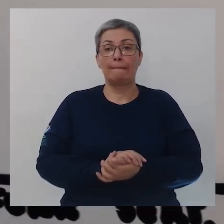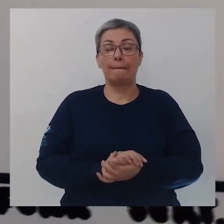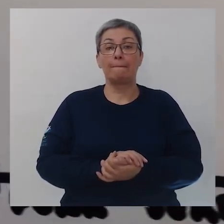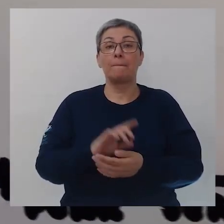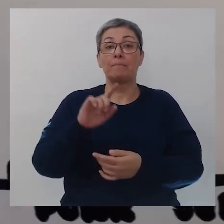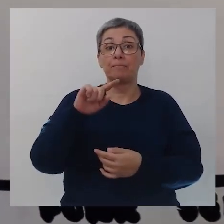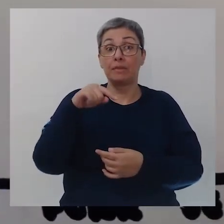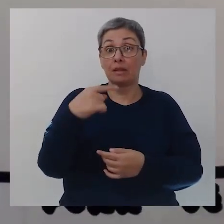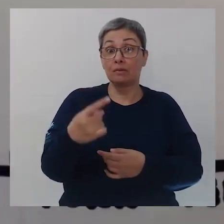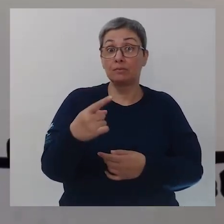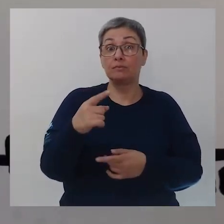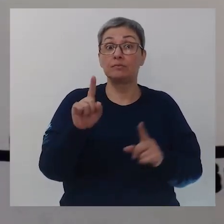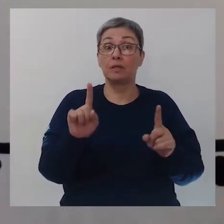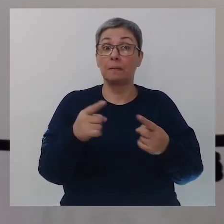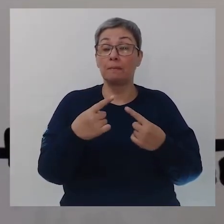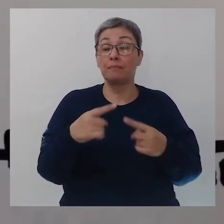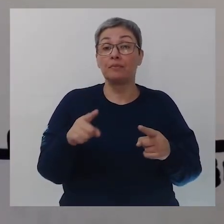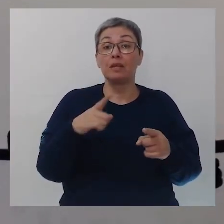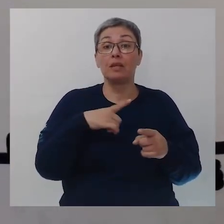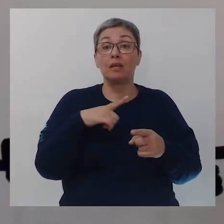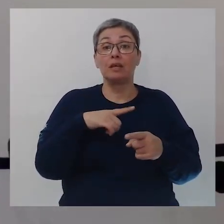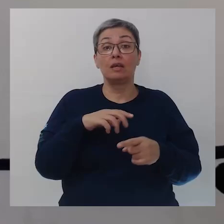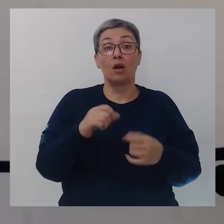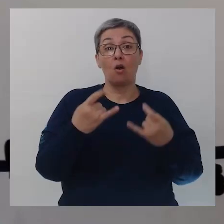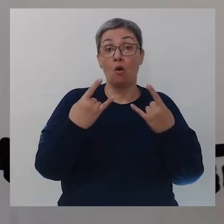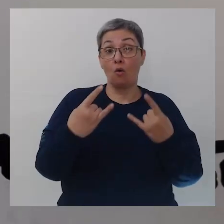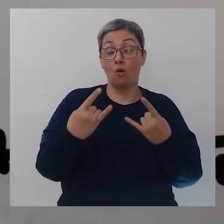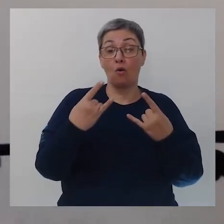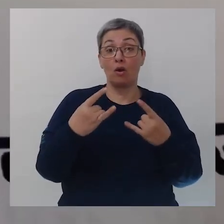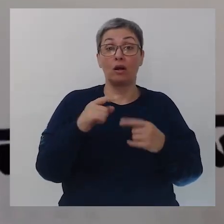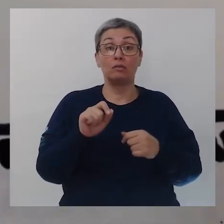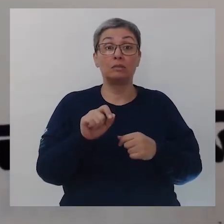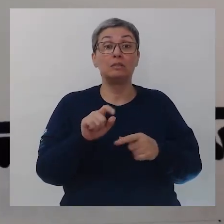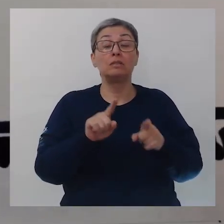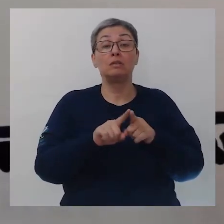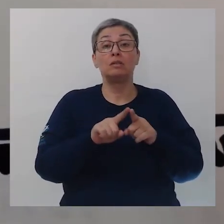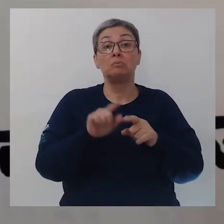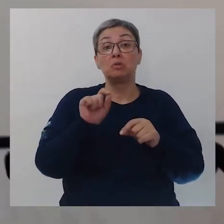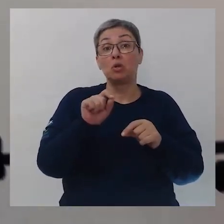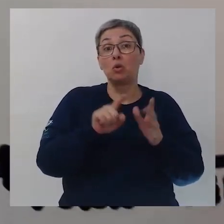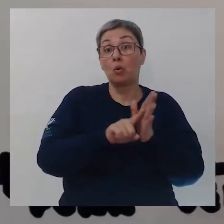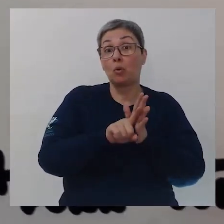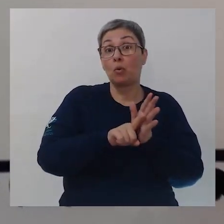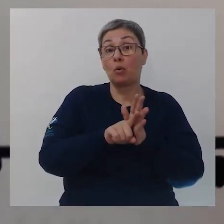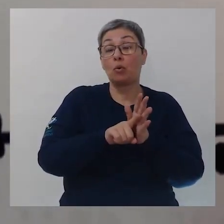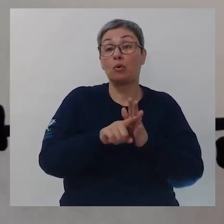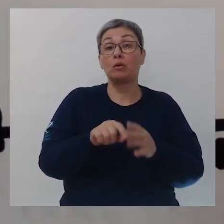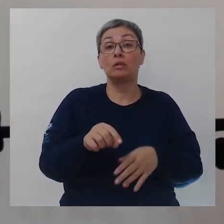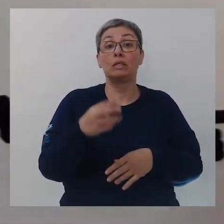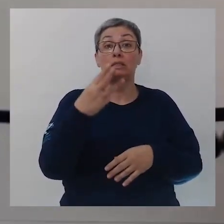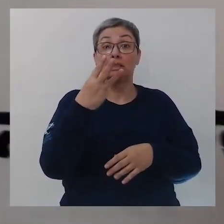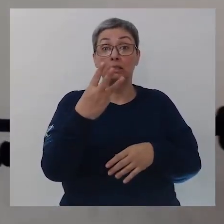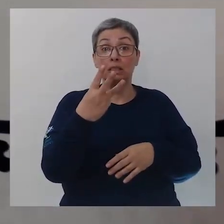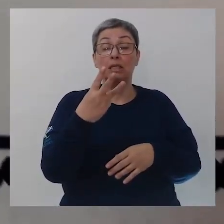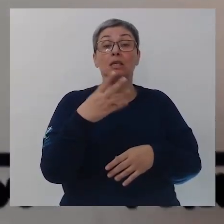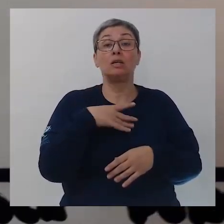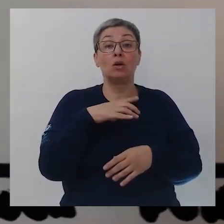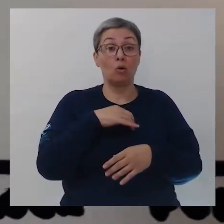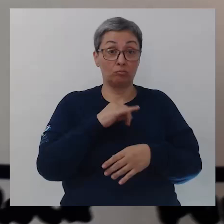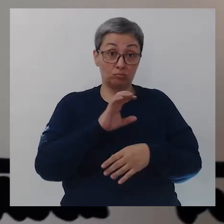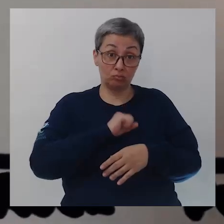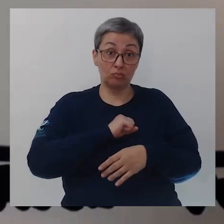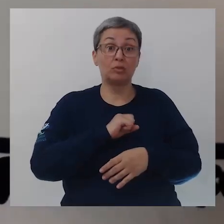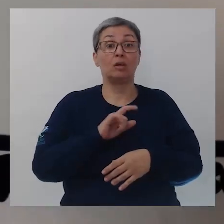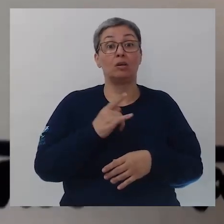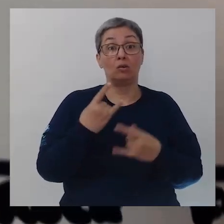O próximo estilo musical que nós perguntamos foi o rock. Dos 15 professores pesquisados, 3 professores disseram que gostam